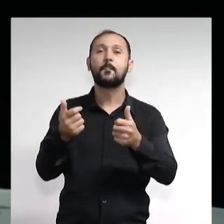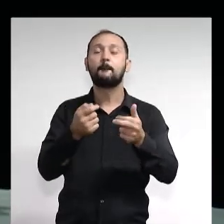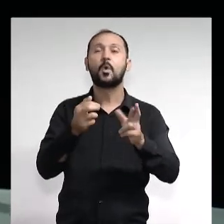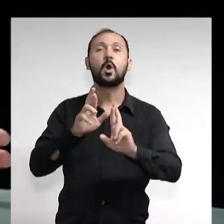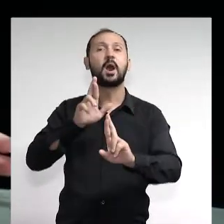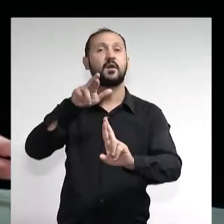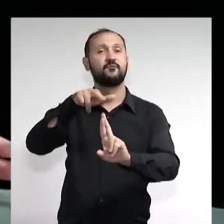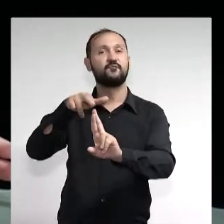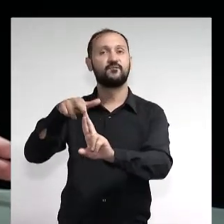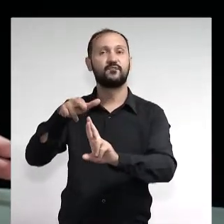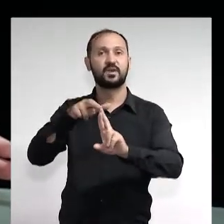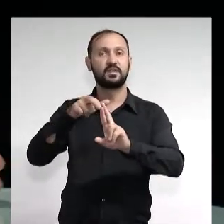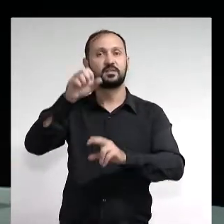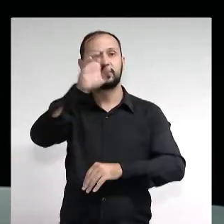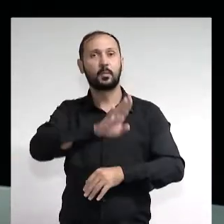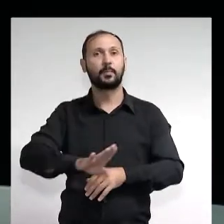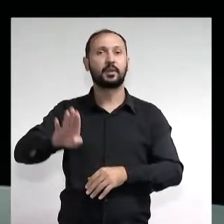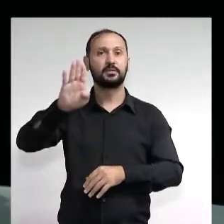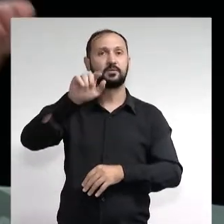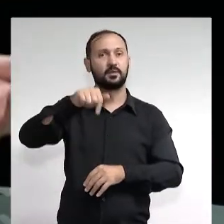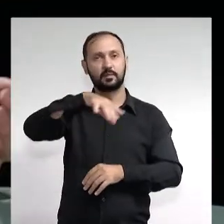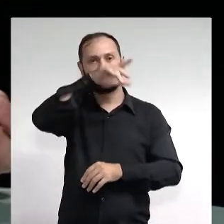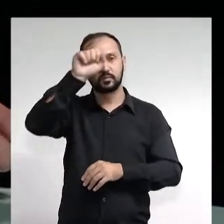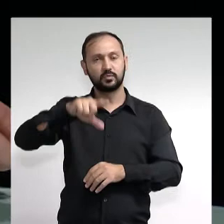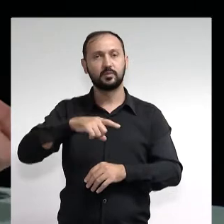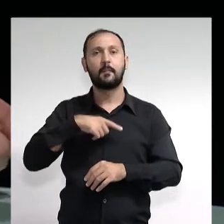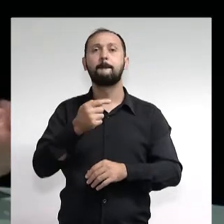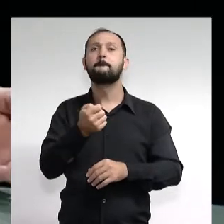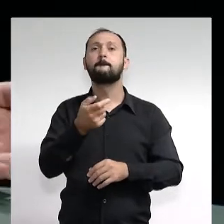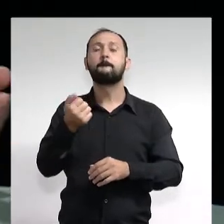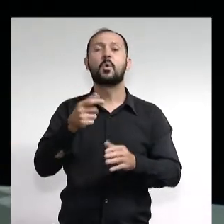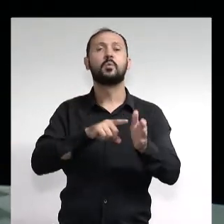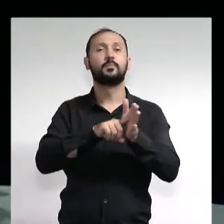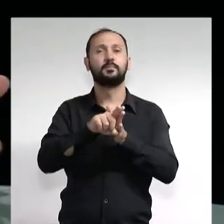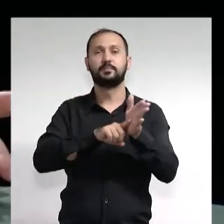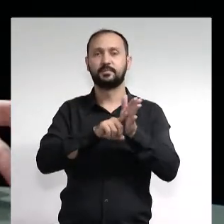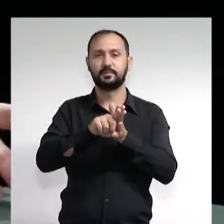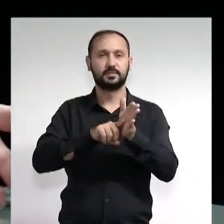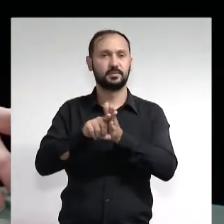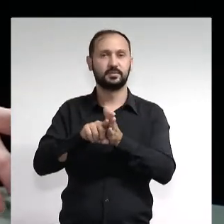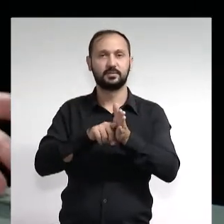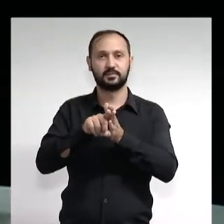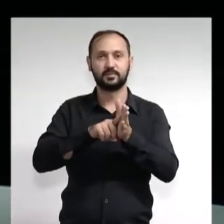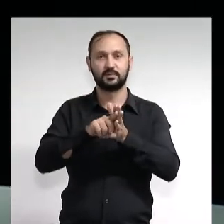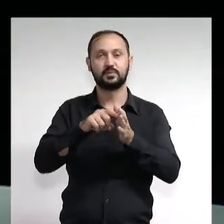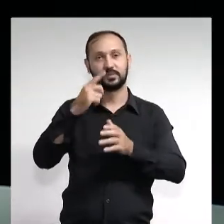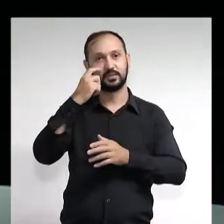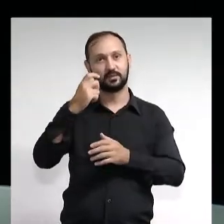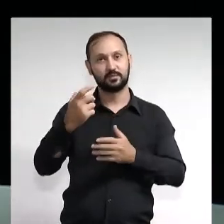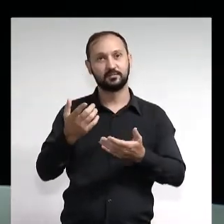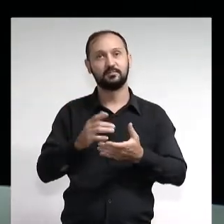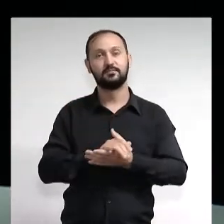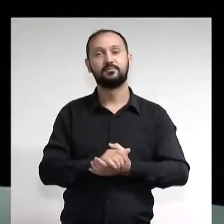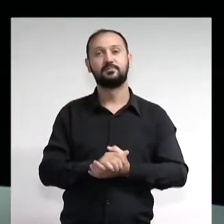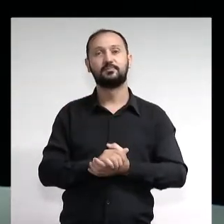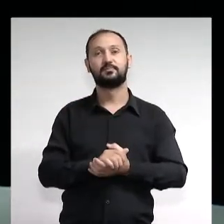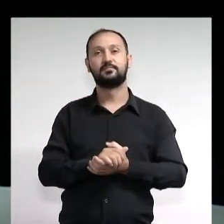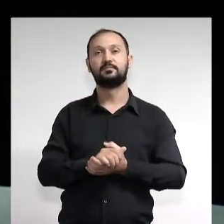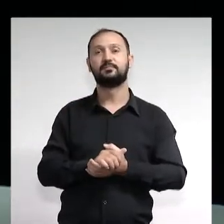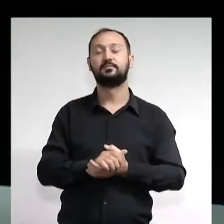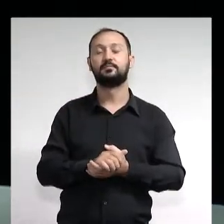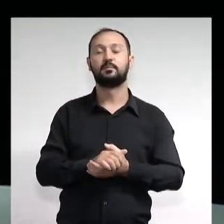também, que o tema deve existir poucas referências, acho que até a nível nacional e principalmente aqui em Mato Grosso do Sul, deve existir poucos